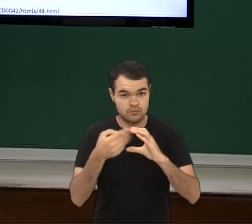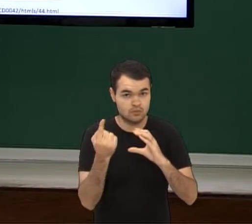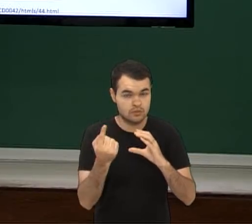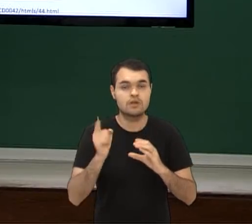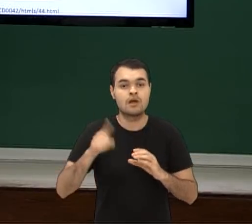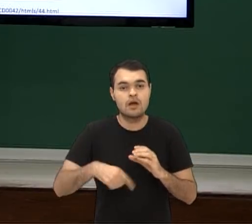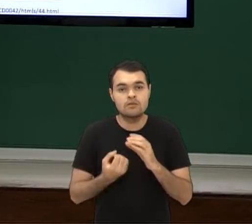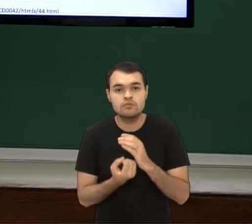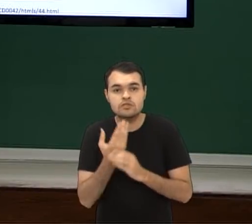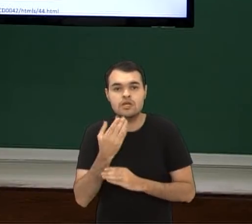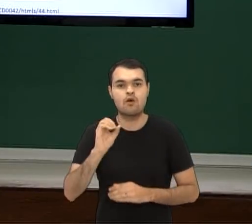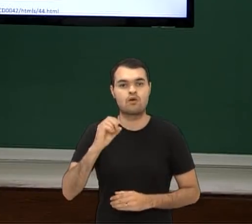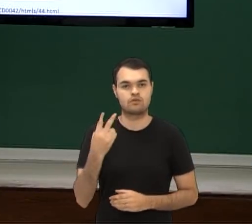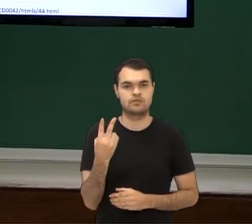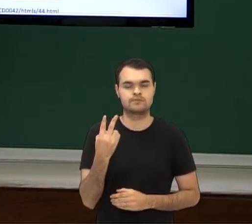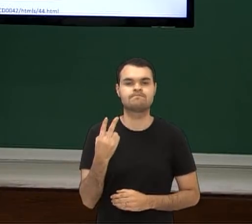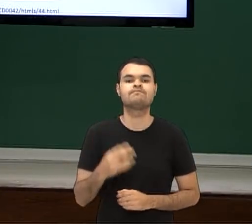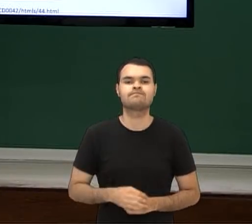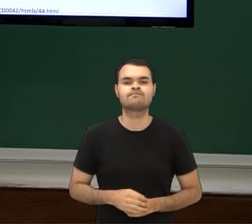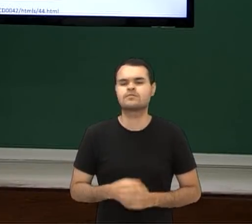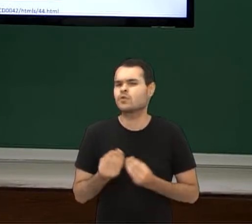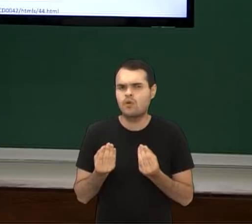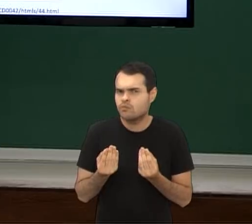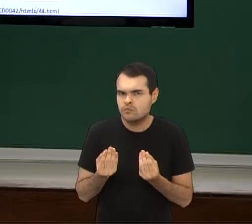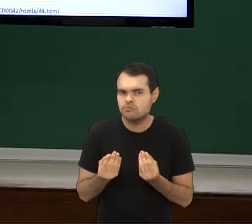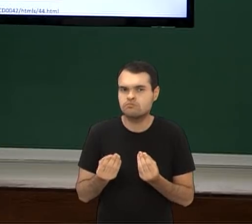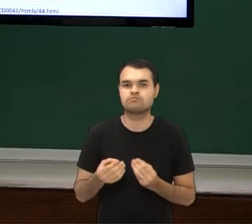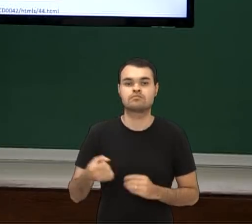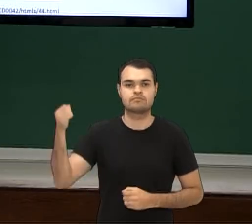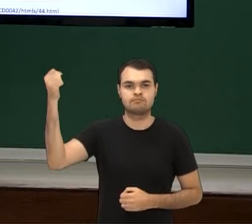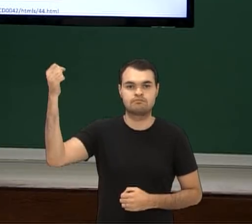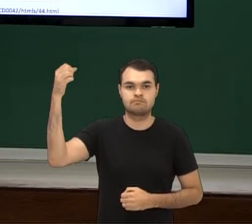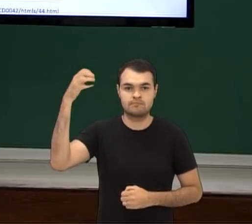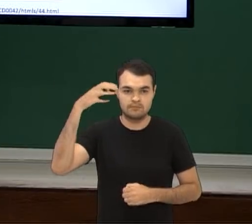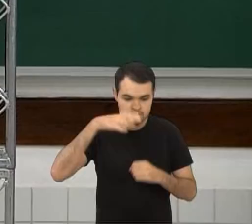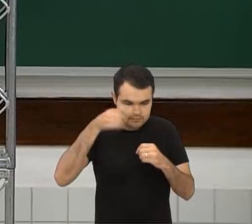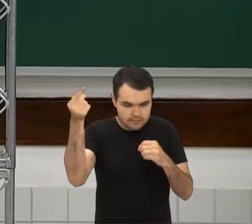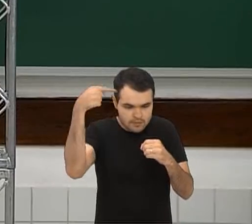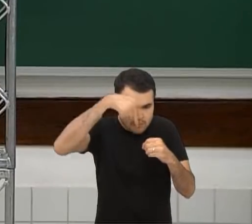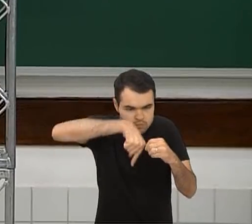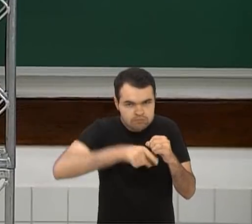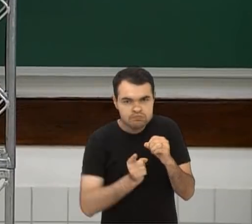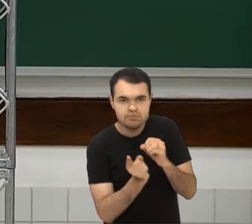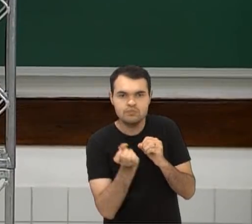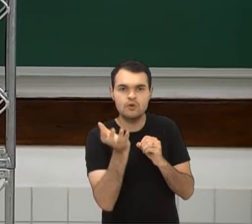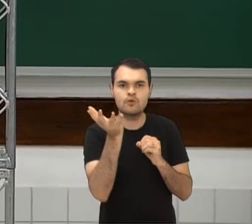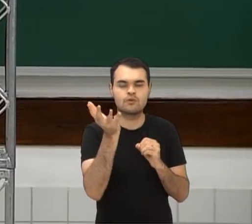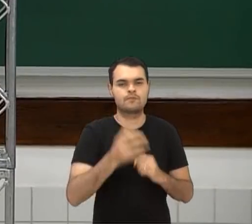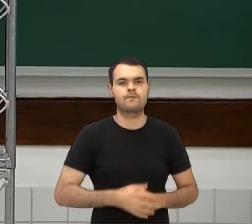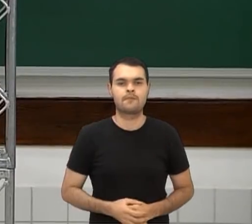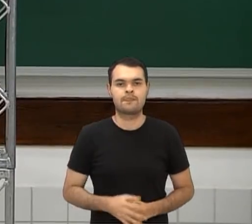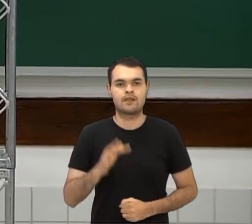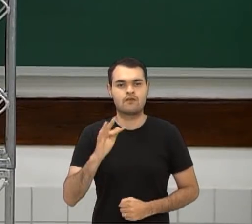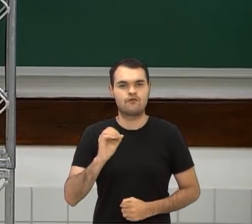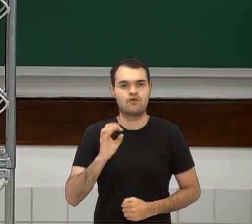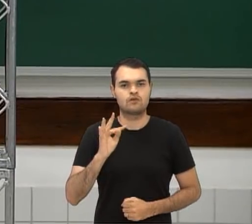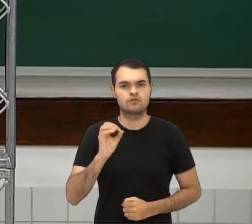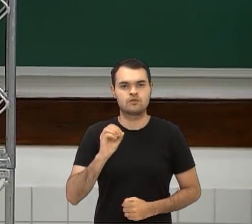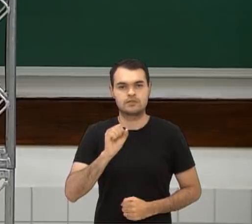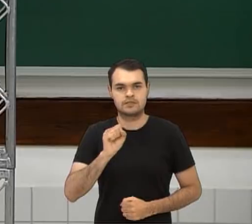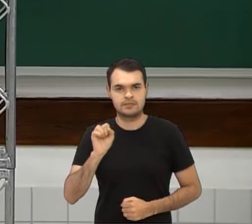de produzir oxigênio através do processo da fotossíntese. Nós já falamos um pouquinho sobre a